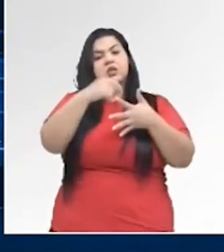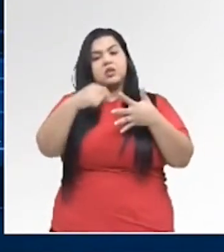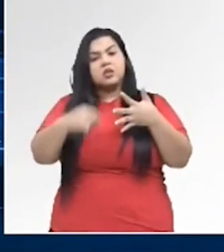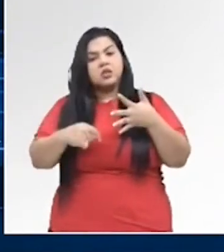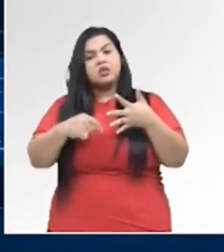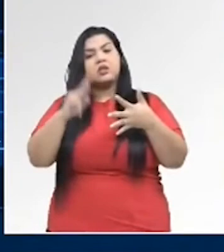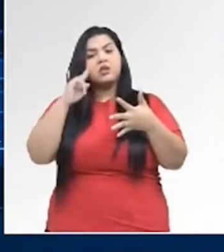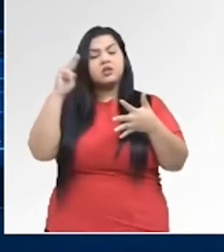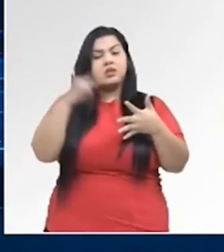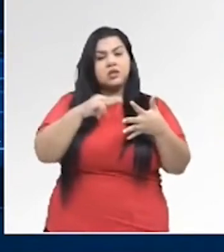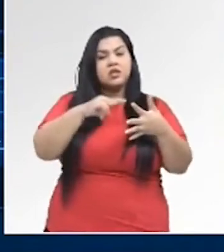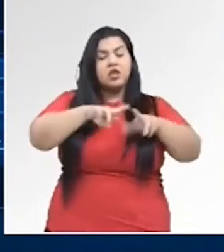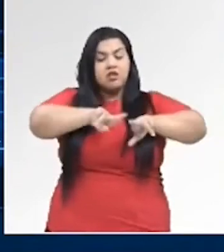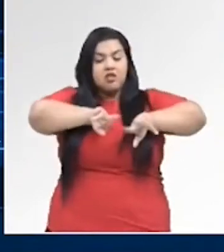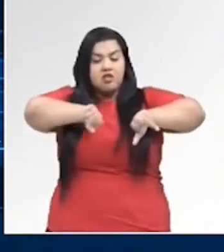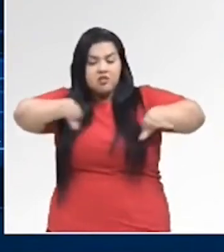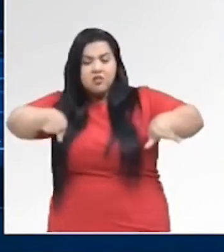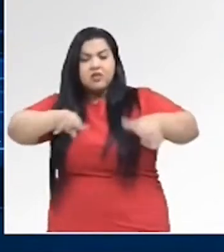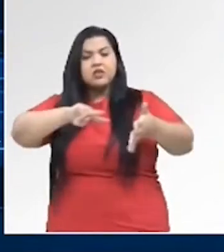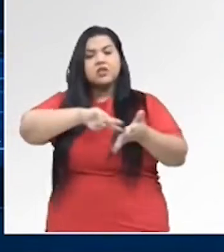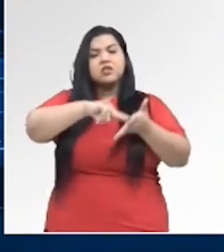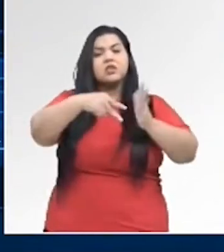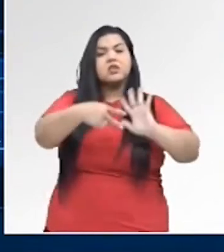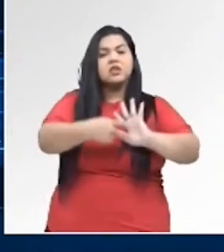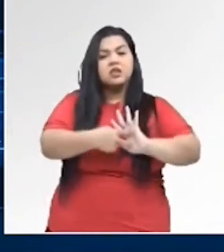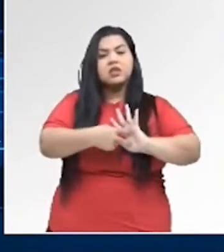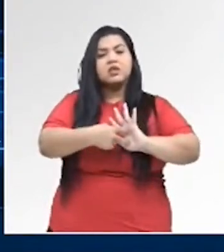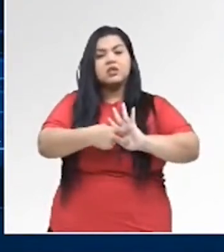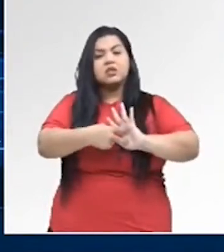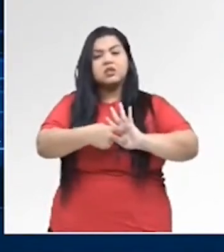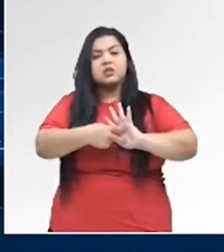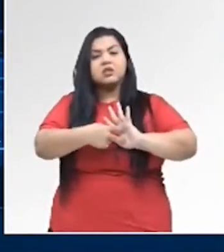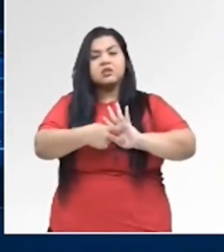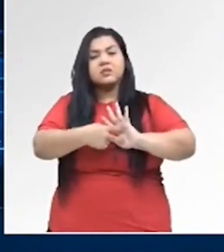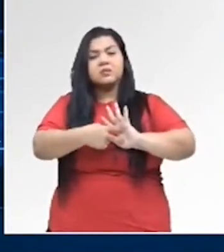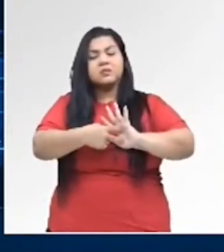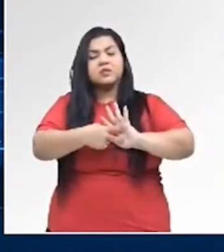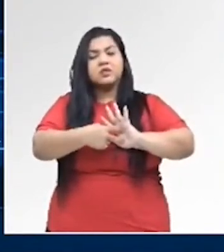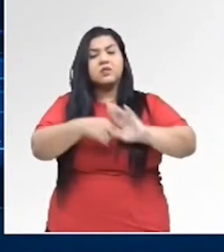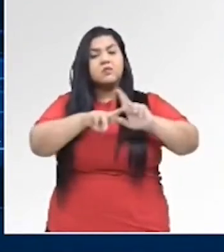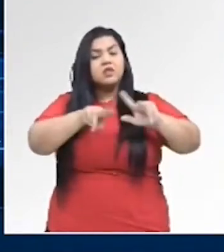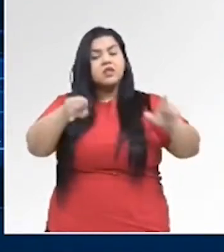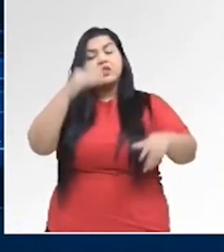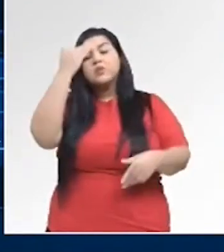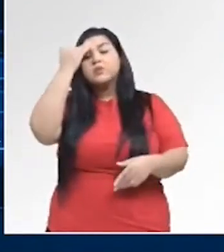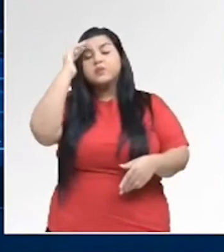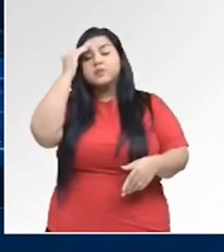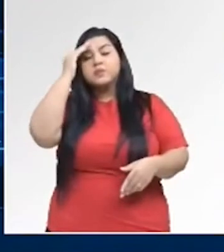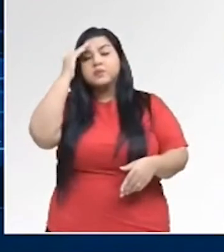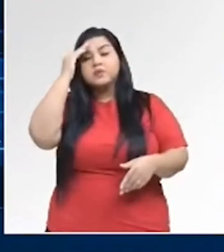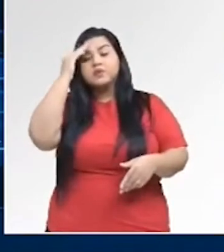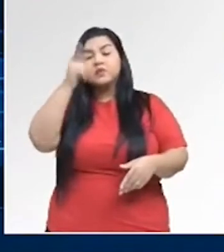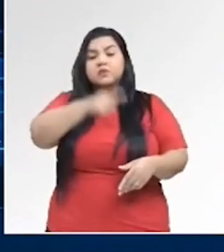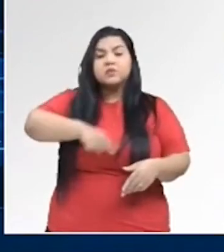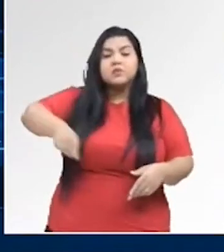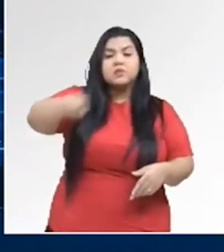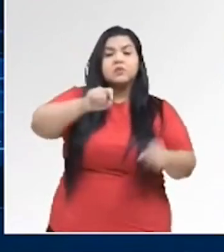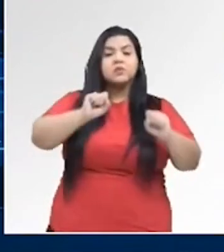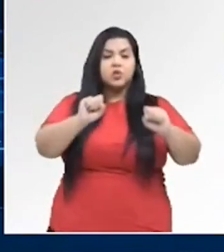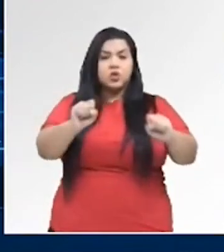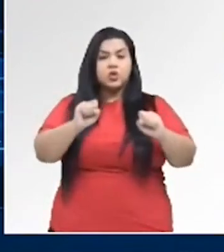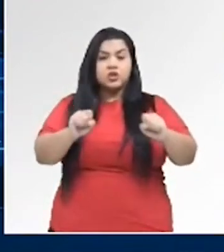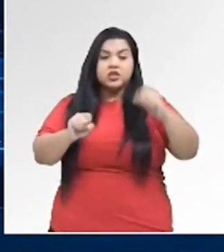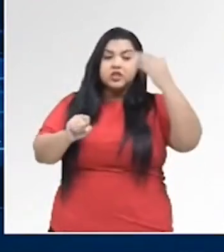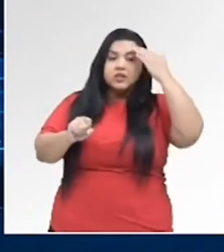vimos essa plurissignificação, que é esta múltipla interpretação, que você pode